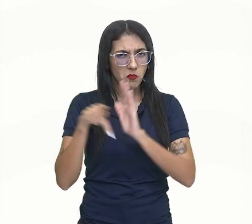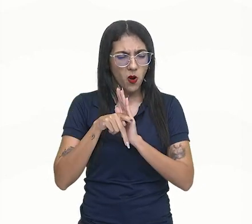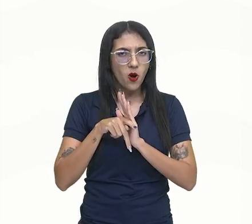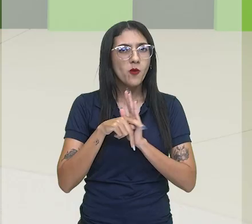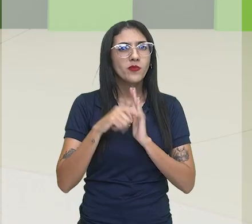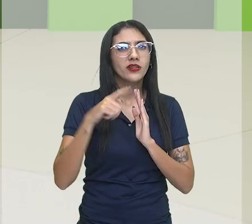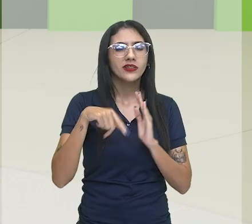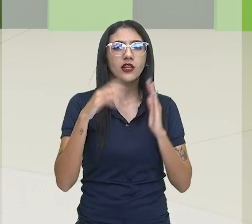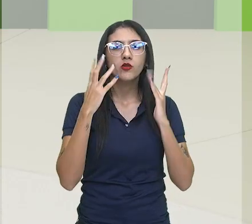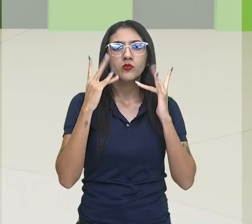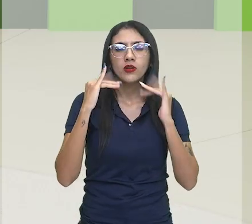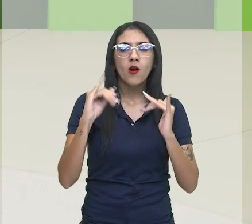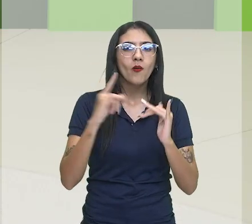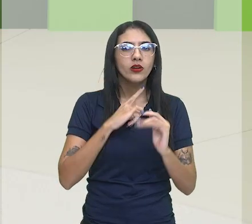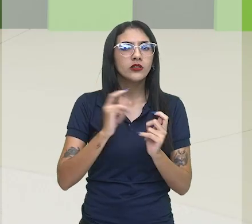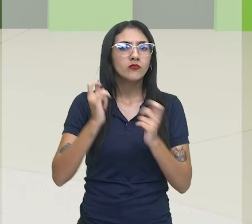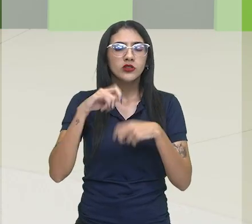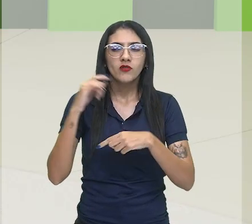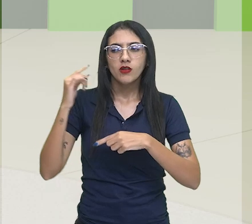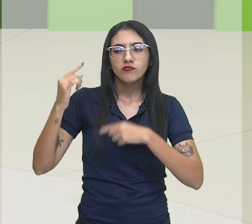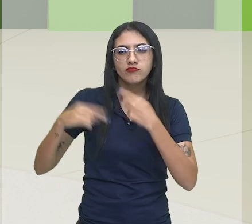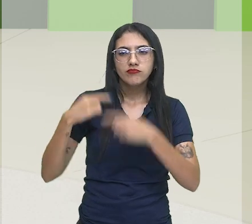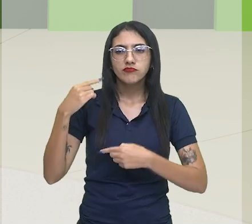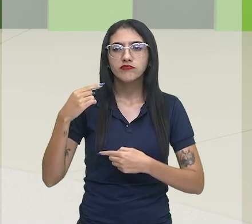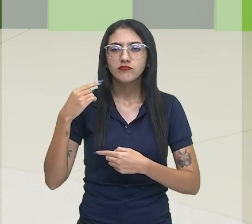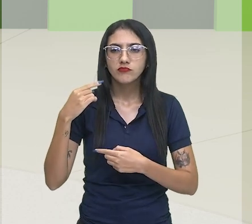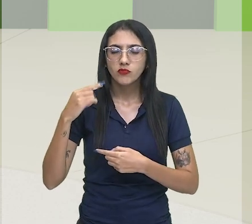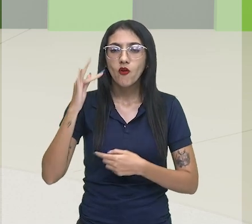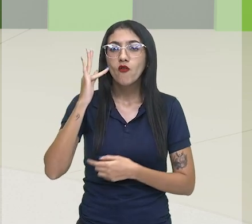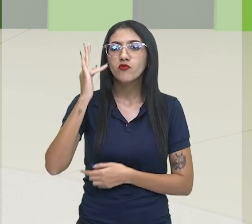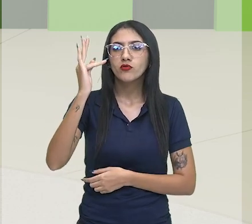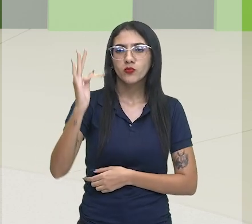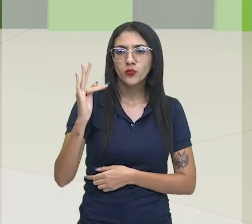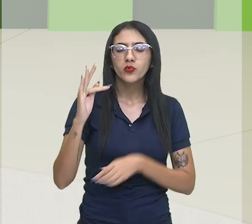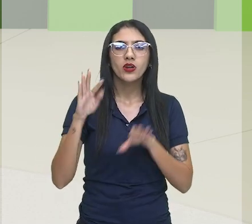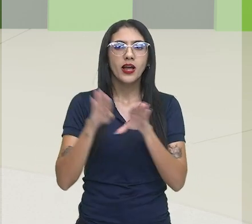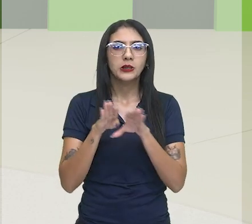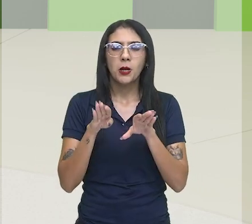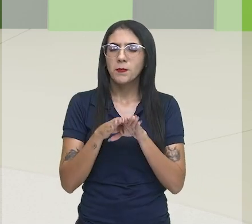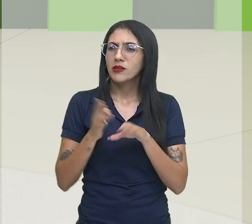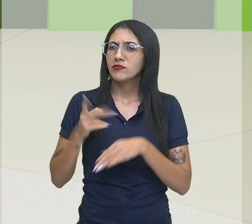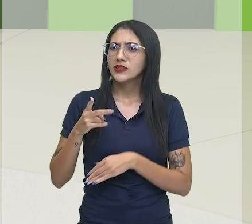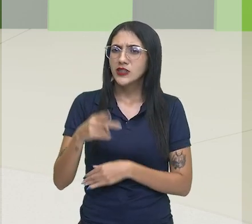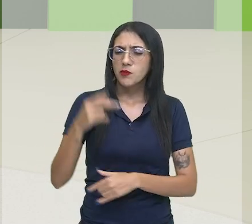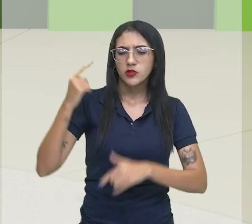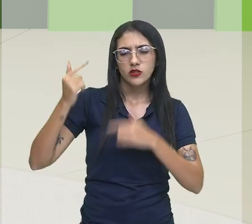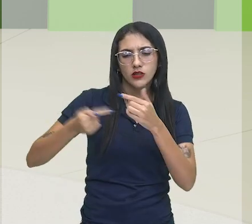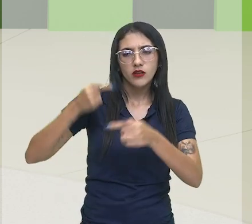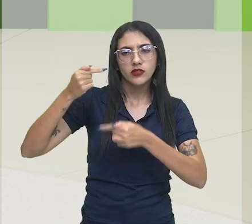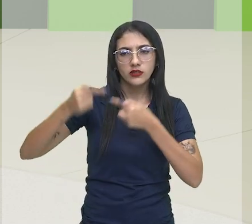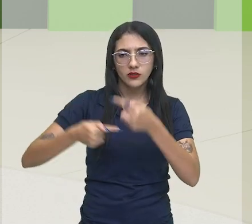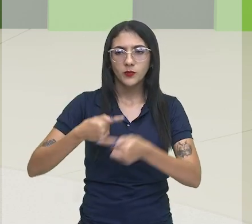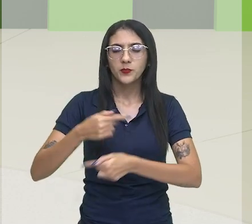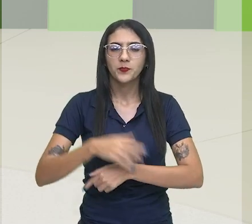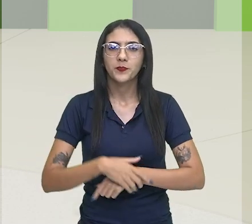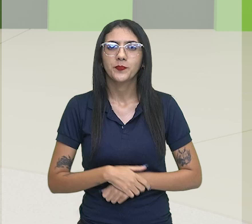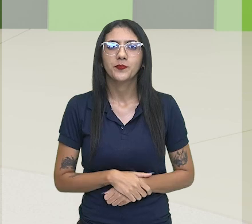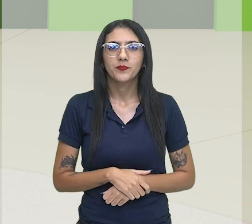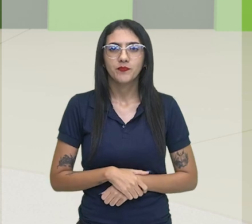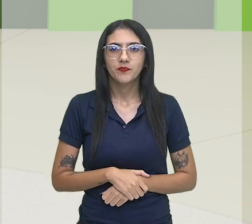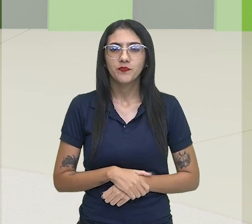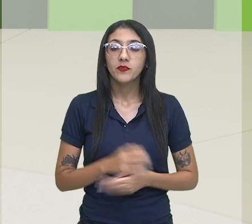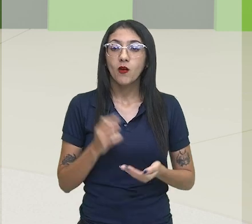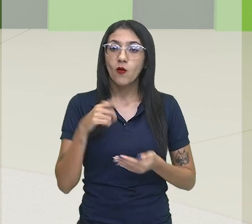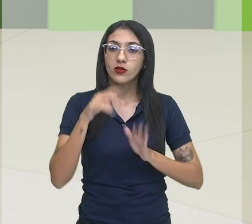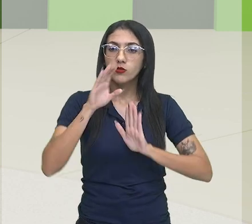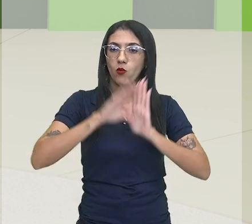natural, ele era transmitido aos descendentes e assim aos descendentes toda vez que se reproduziam. Tudo bem? Isso é